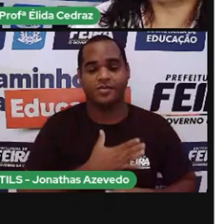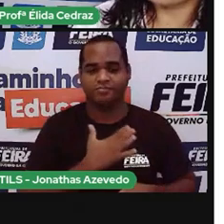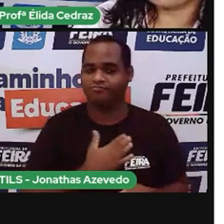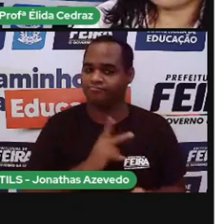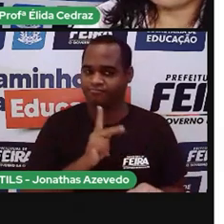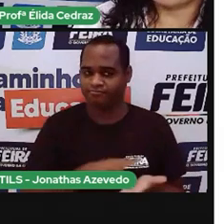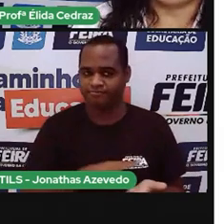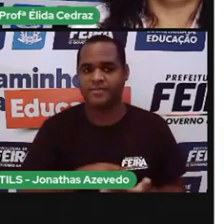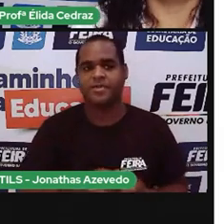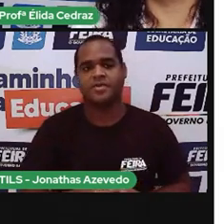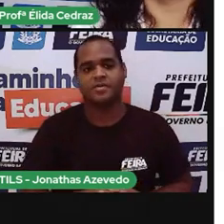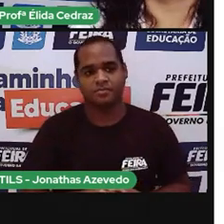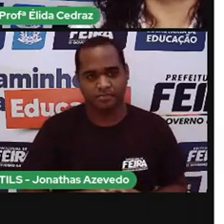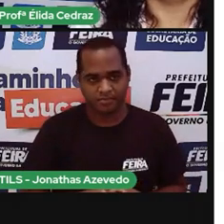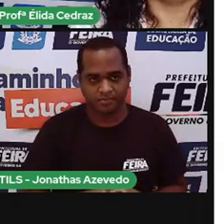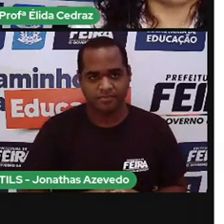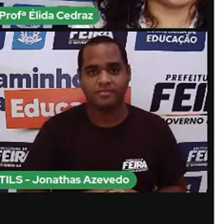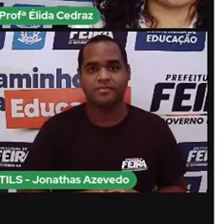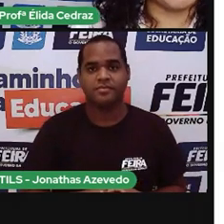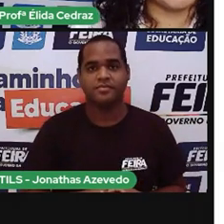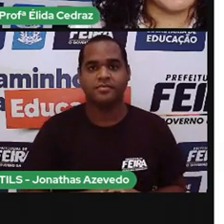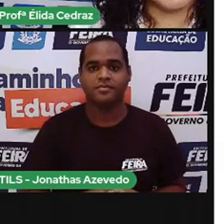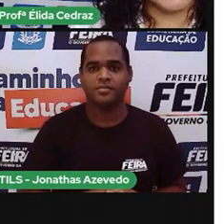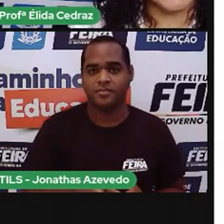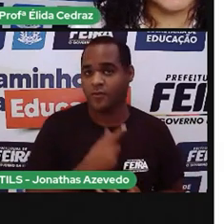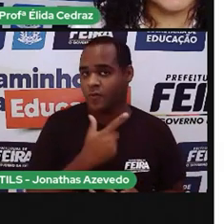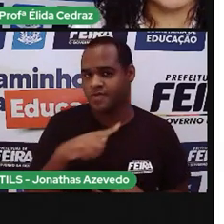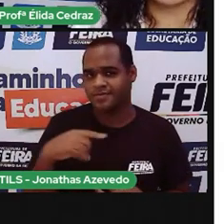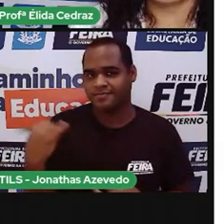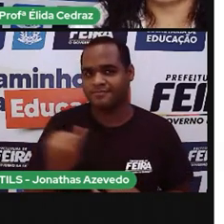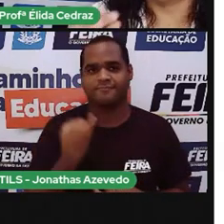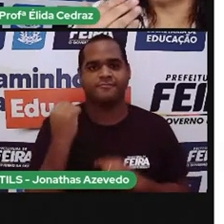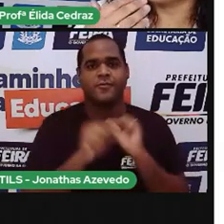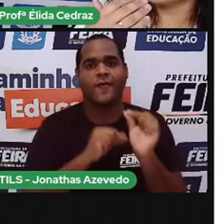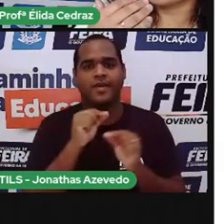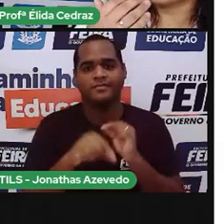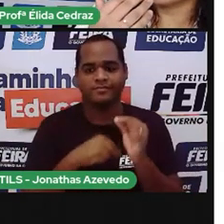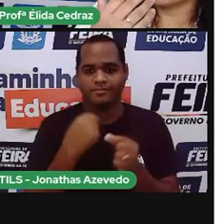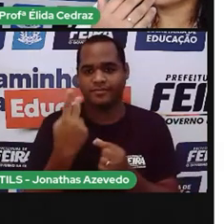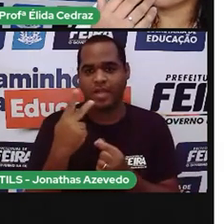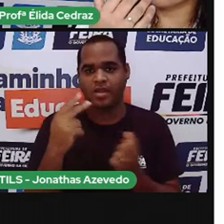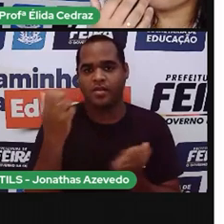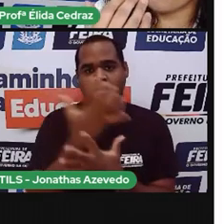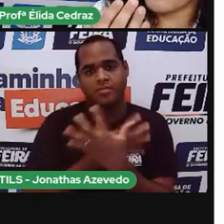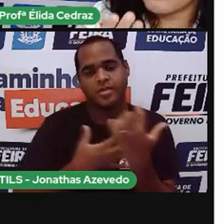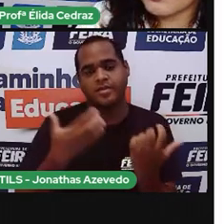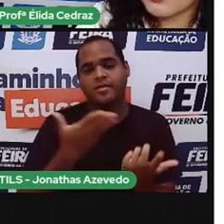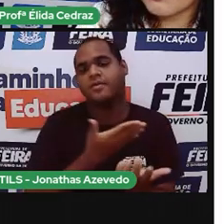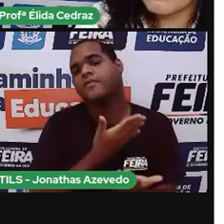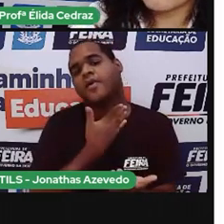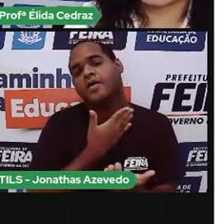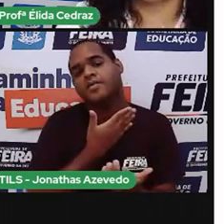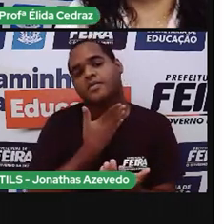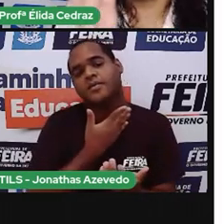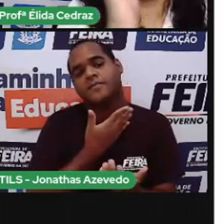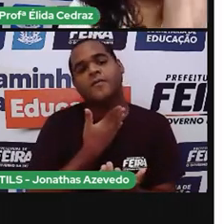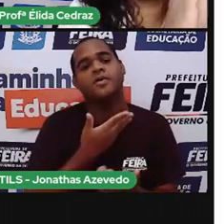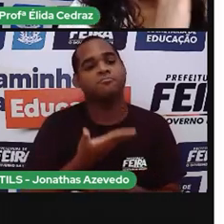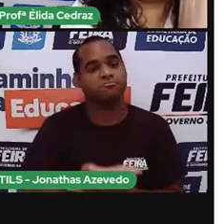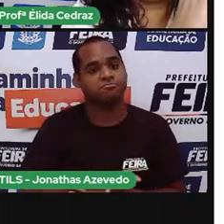verdade e para marcar As cantigas nós usamos a nossa voz